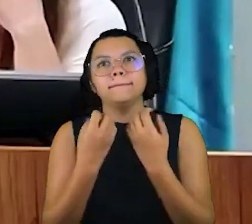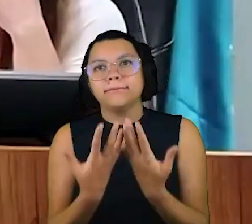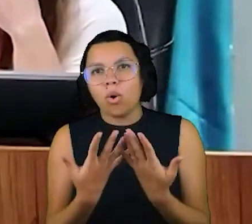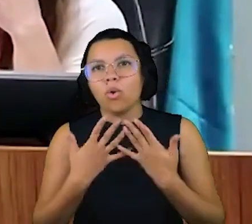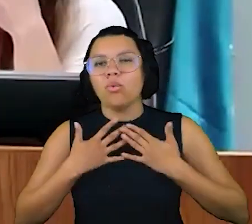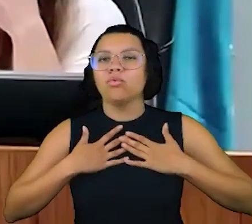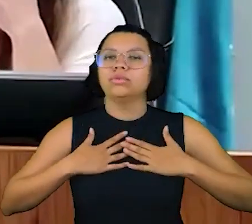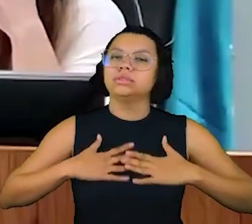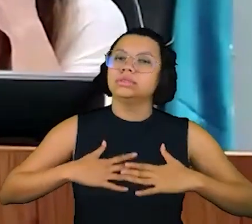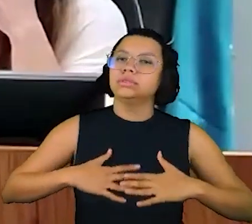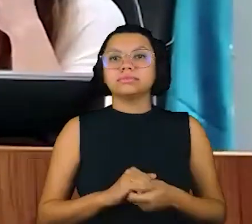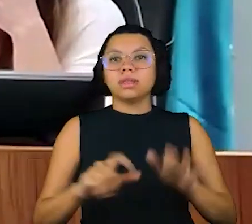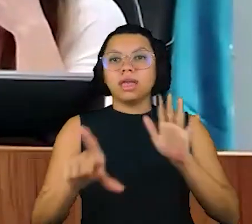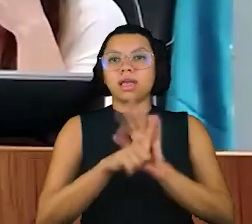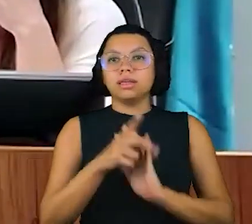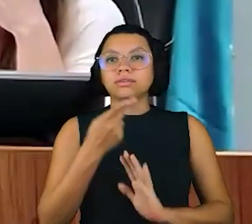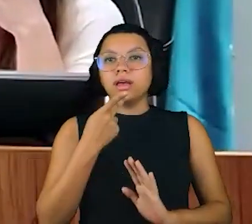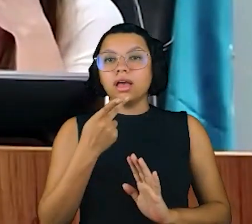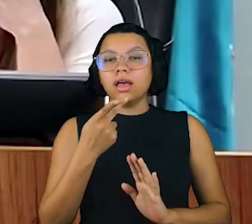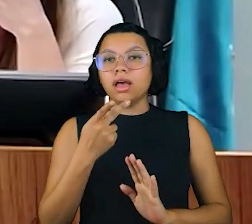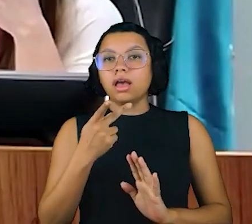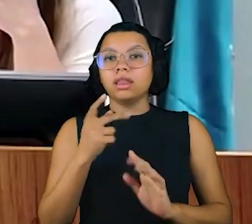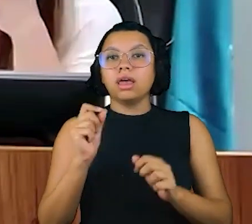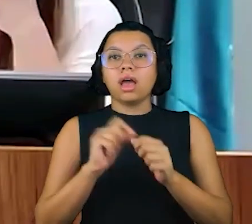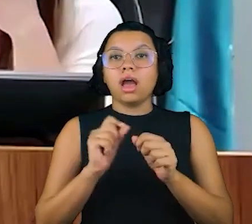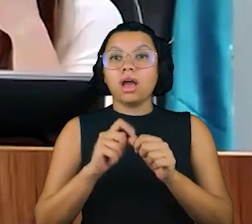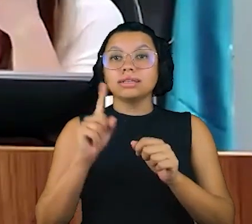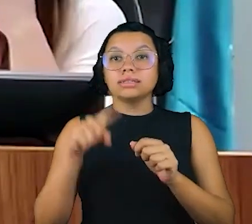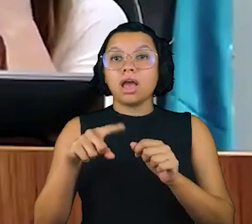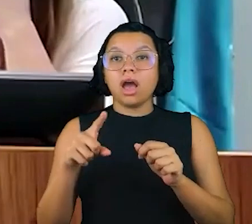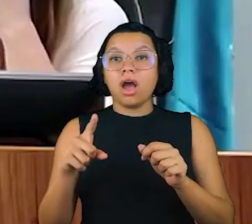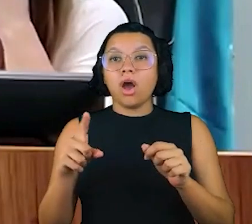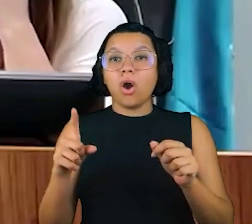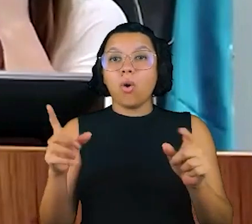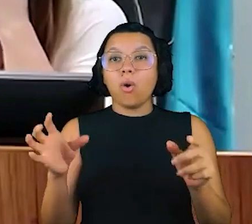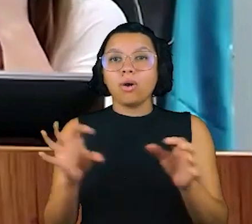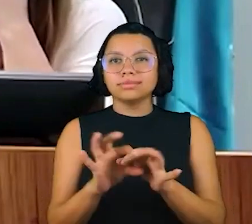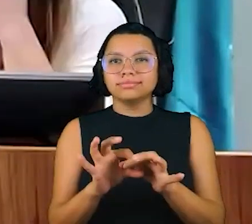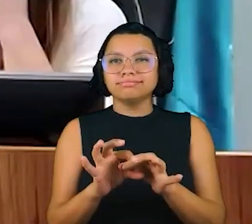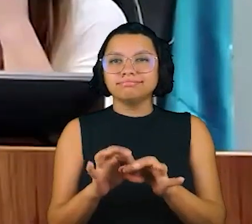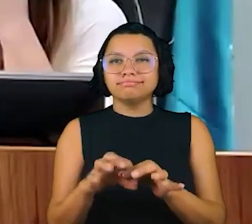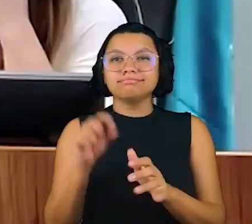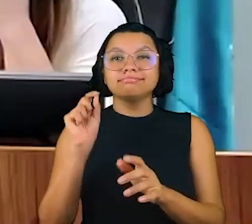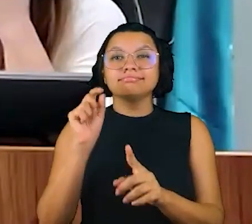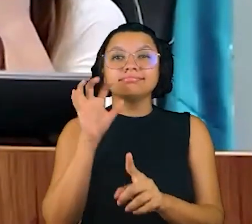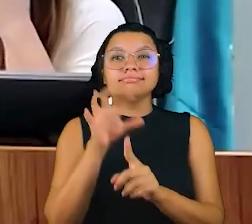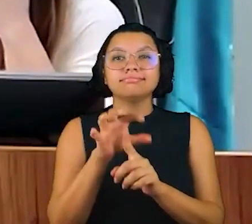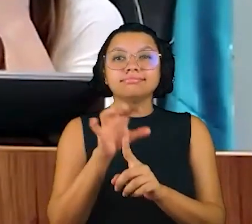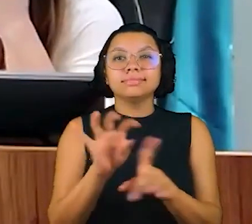Como é confortável seguir a lei? E a lei diz que os feitos são conexos, e